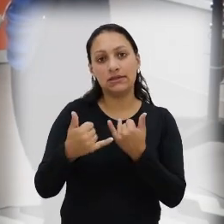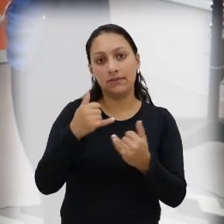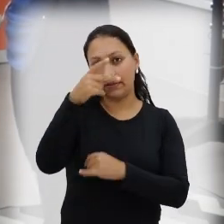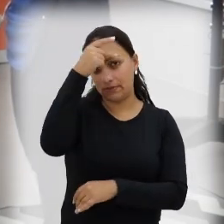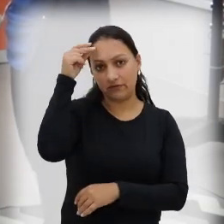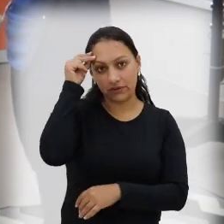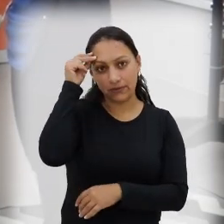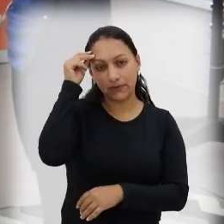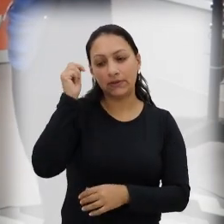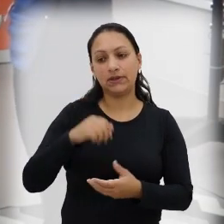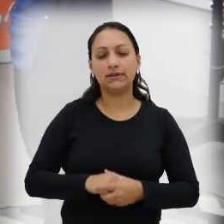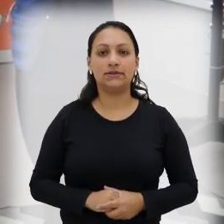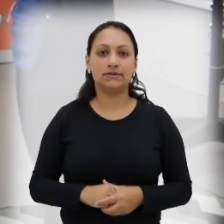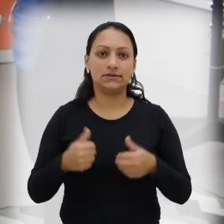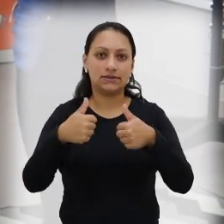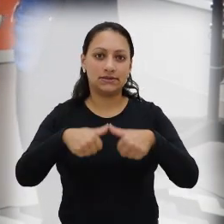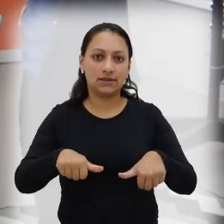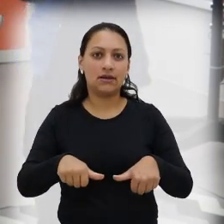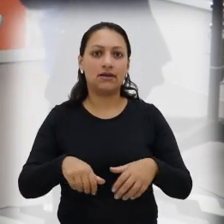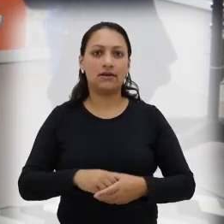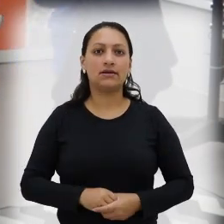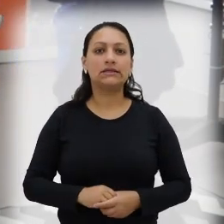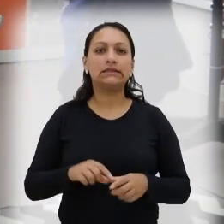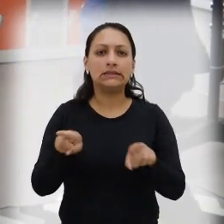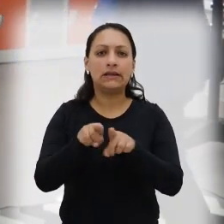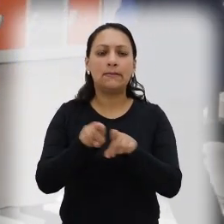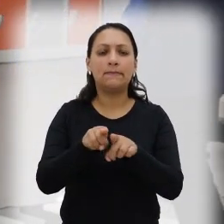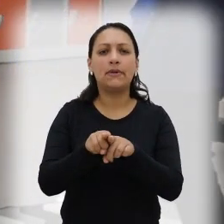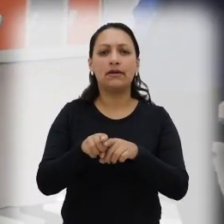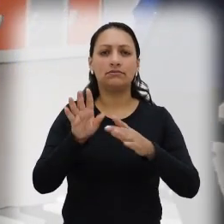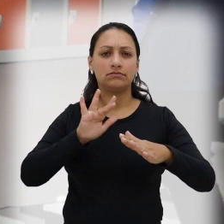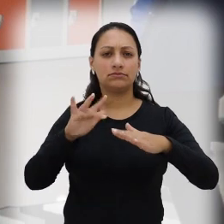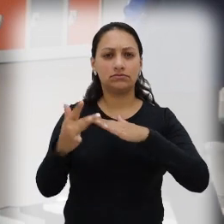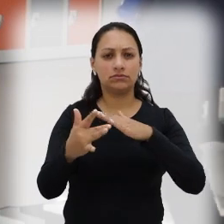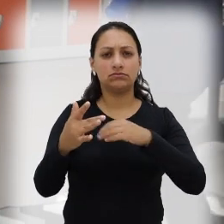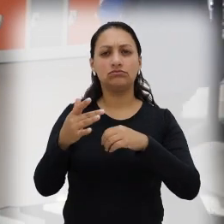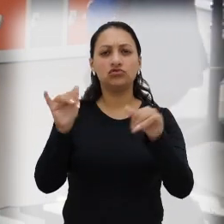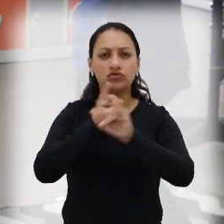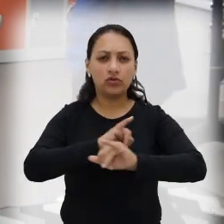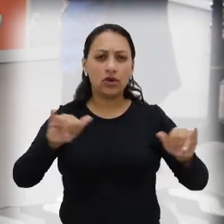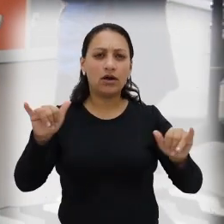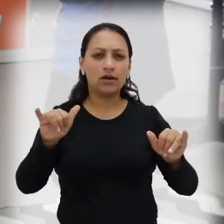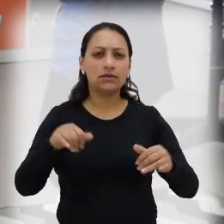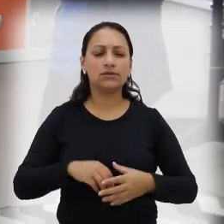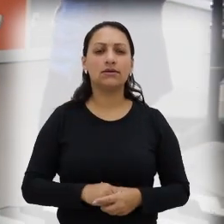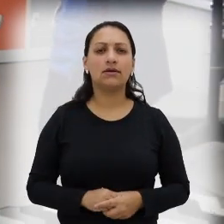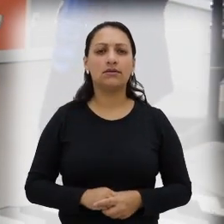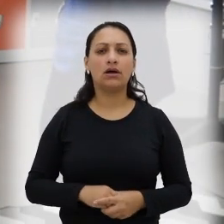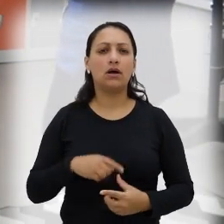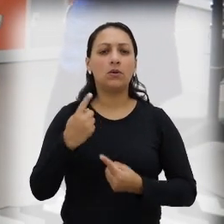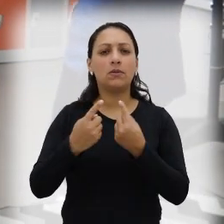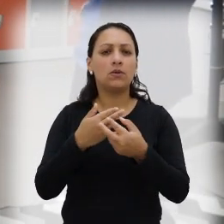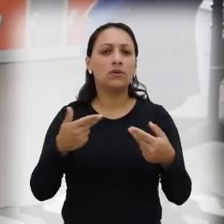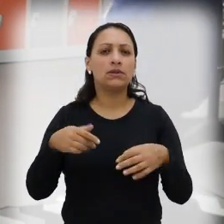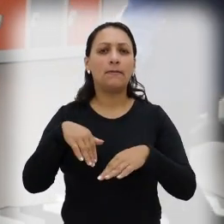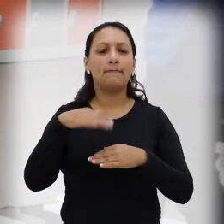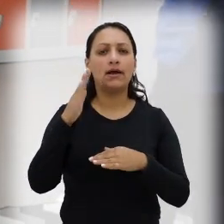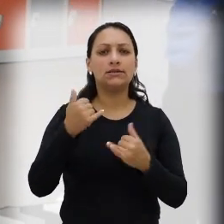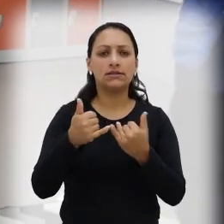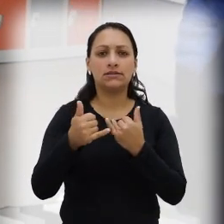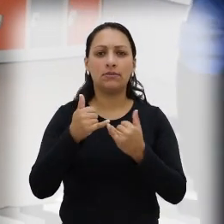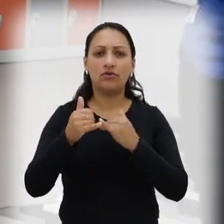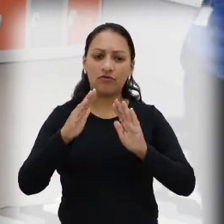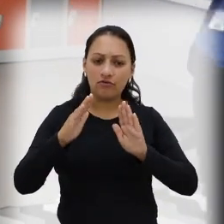exemplo, quando a gente fala, a gente está... Mas isso saiu nas redes sociais do... Mas eu quis dizer algo mais direcionado para cada um, assim,